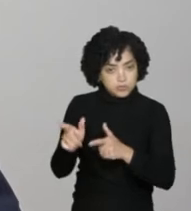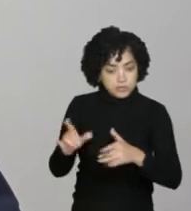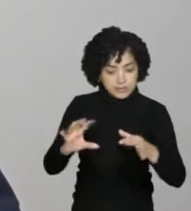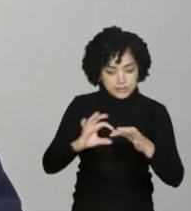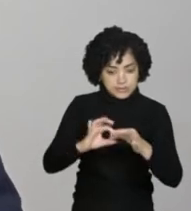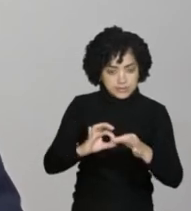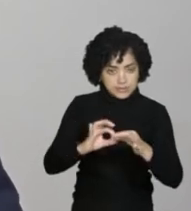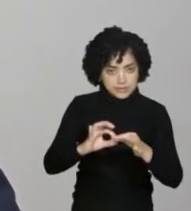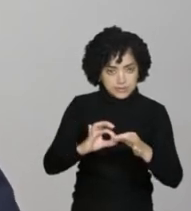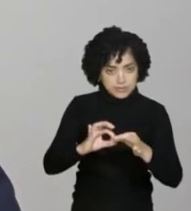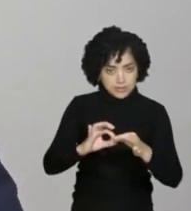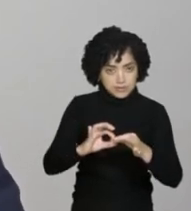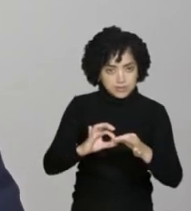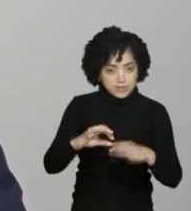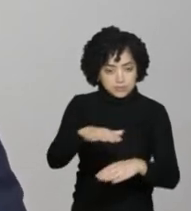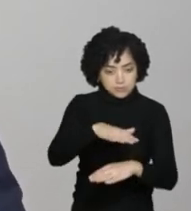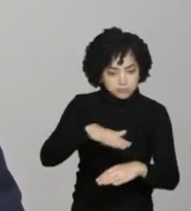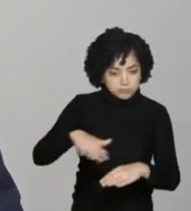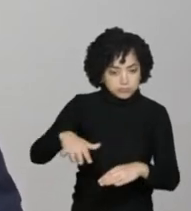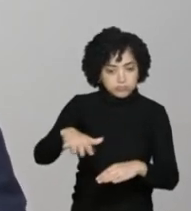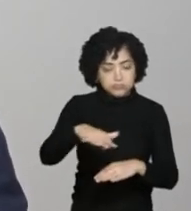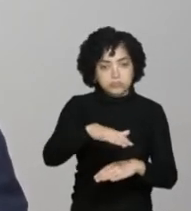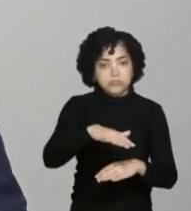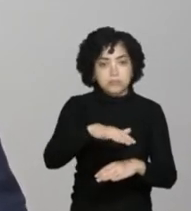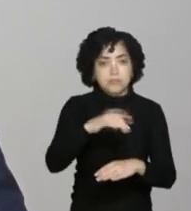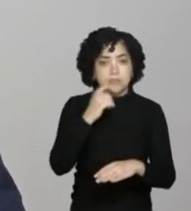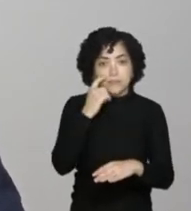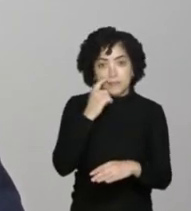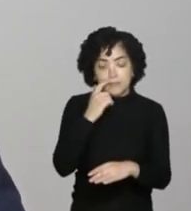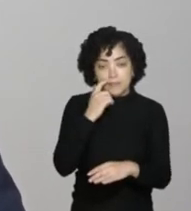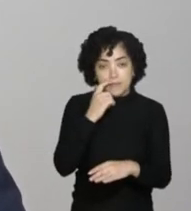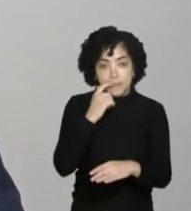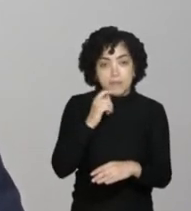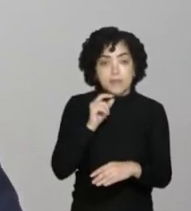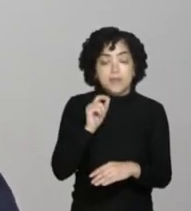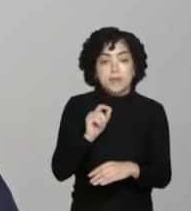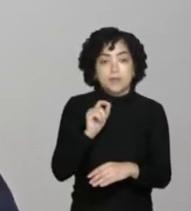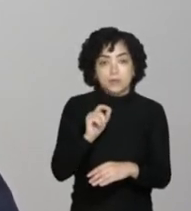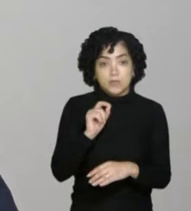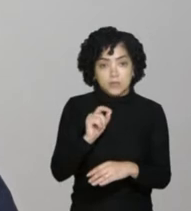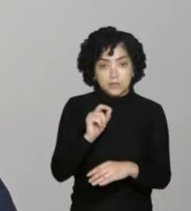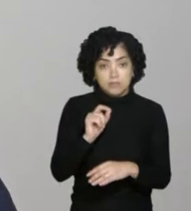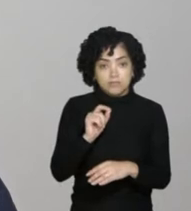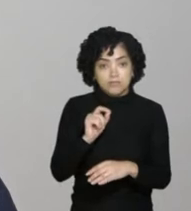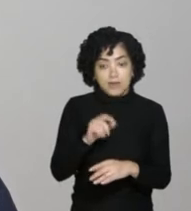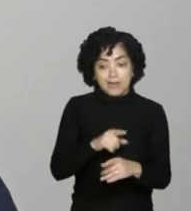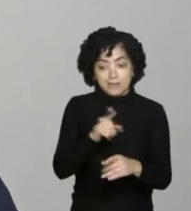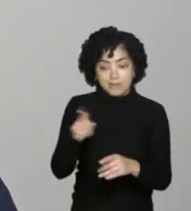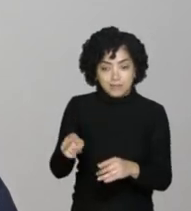Canoinhas e Mediações com Irineópolis para Caçador.